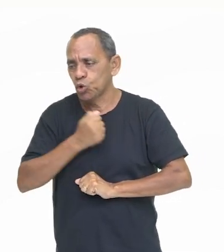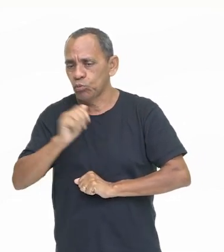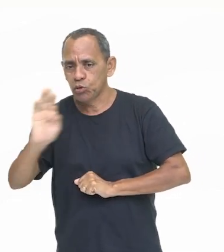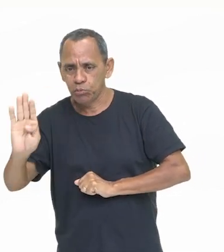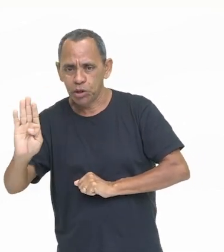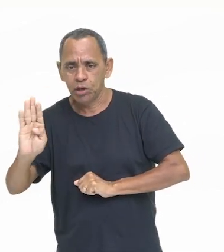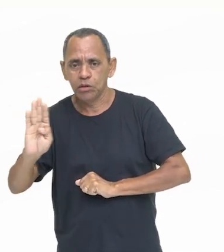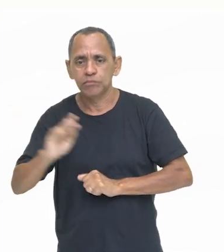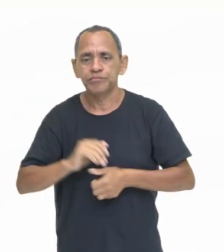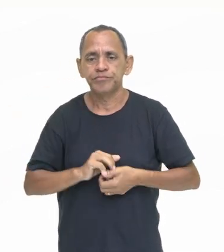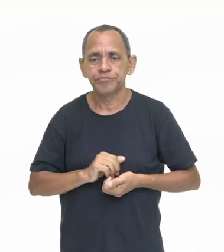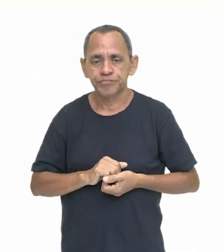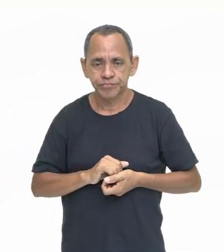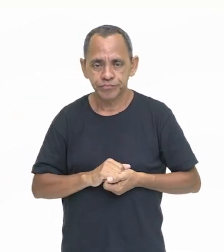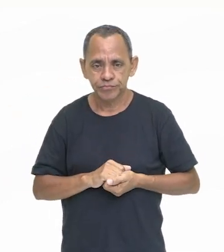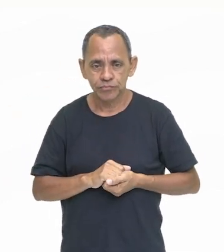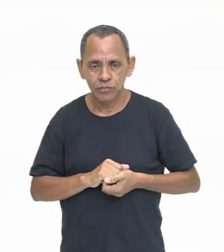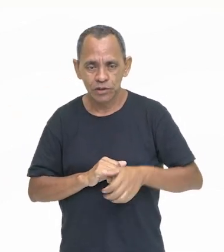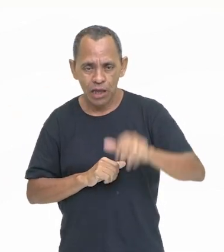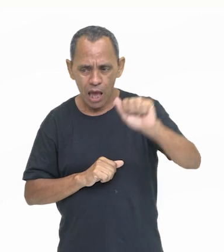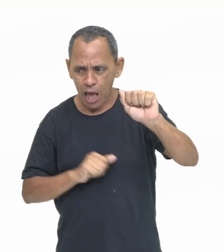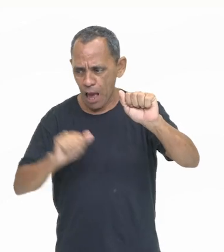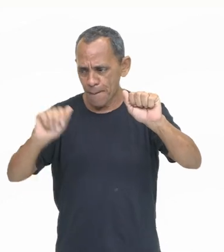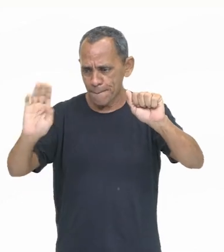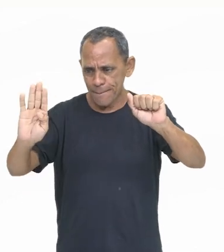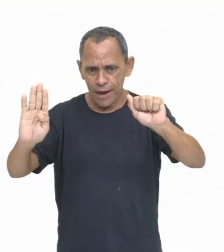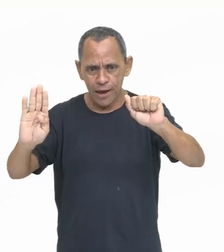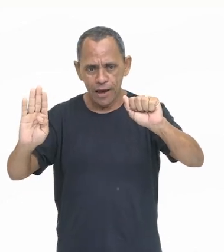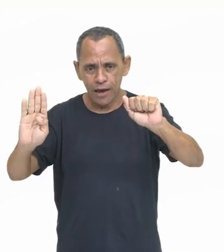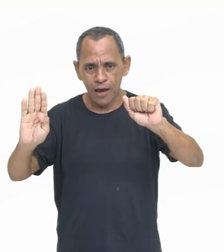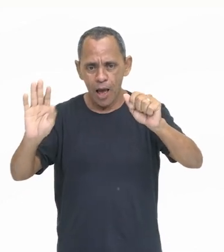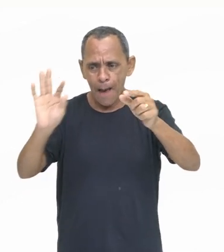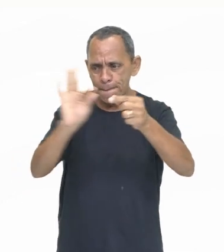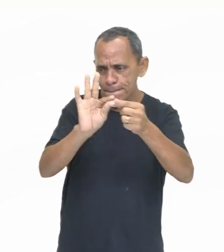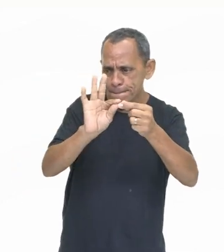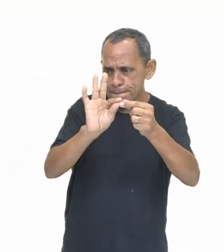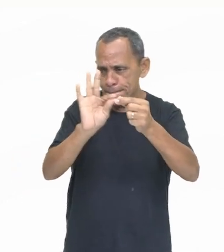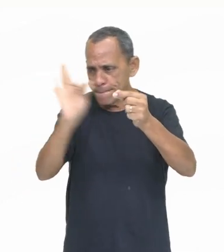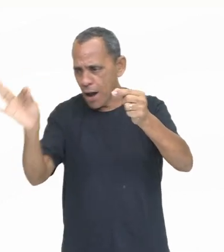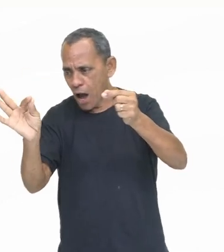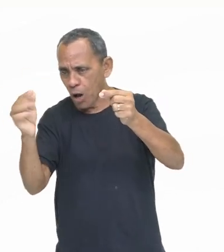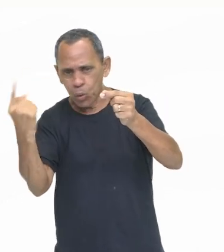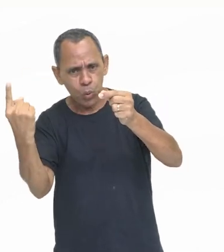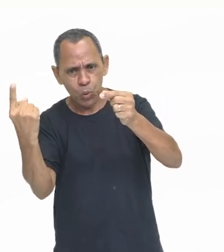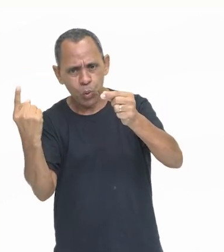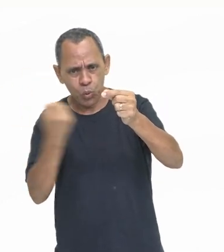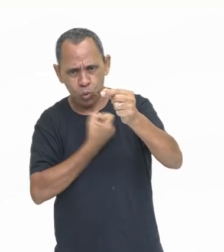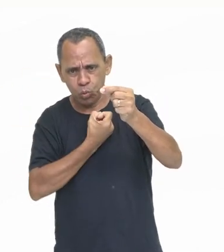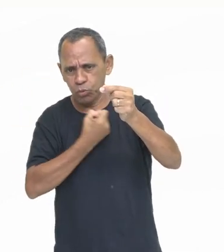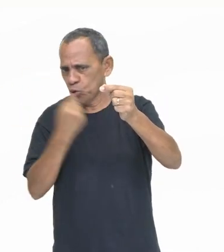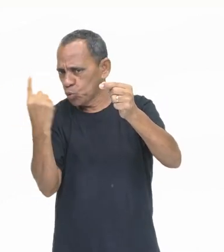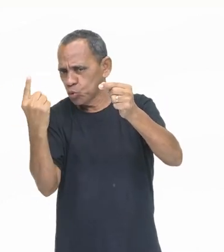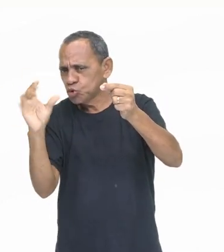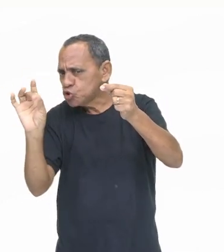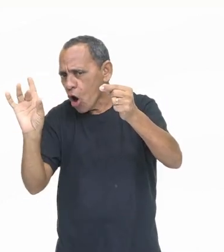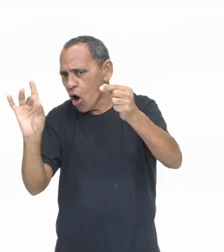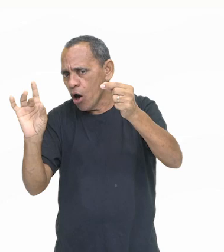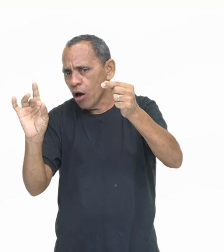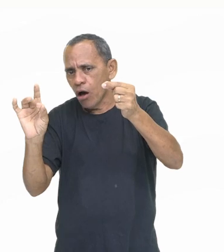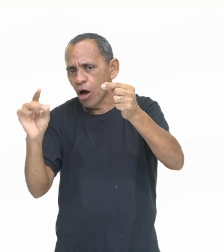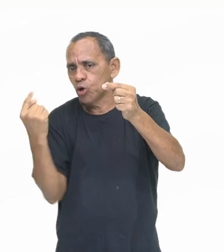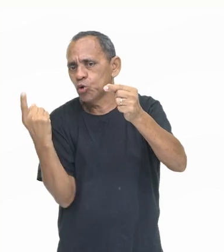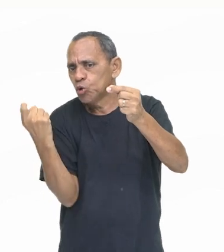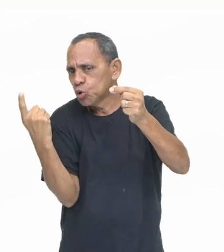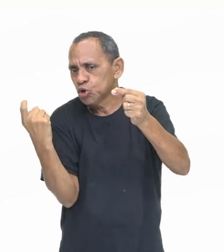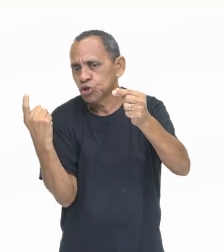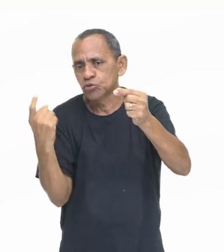nosso primeiro exemplo aí de não função chama atenção aí, para quem está acompanhando pela PA, nós temos mais exemplos aí